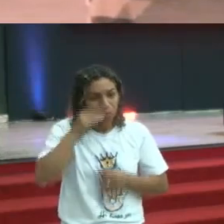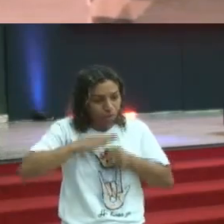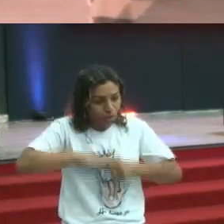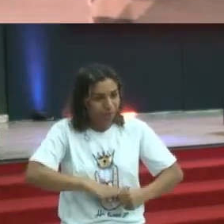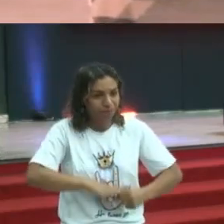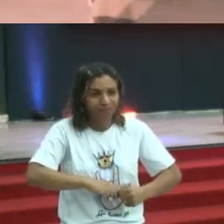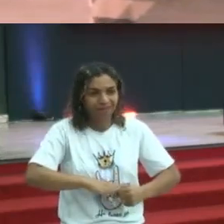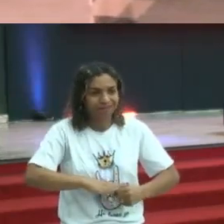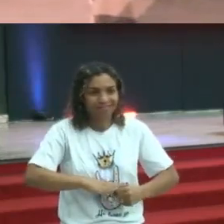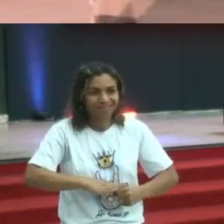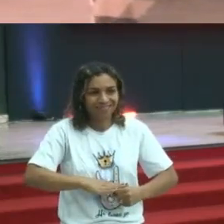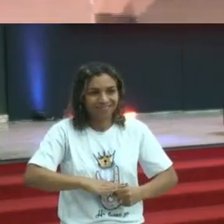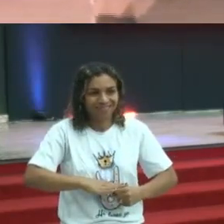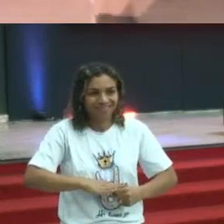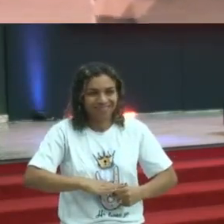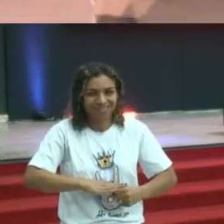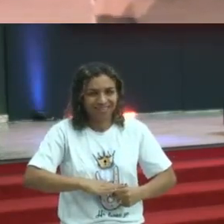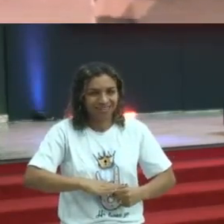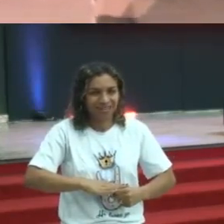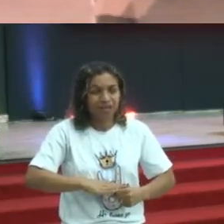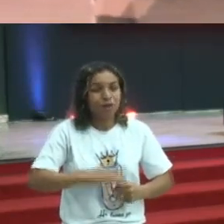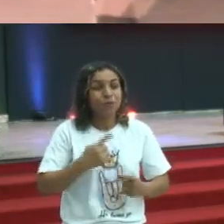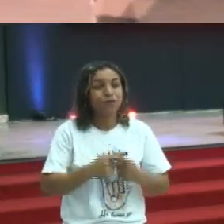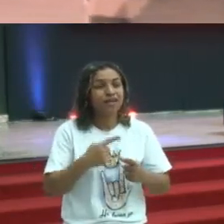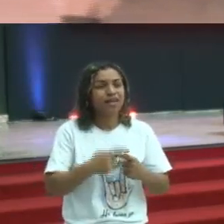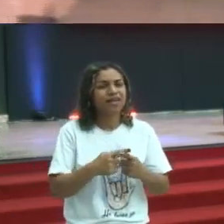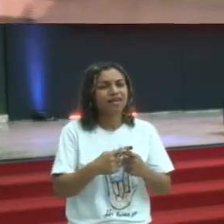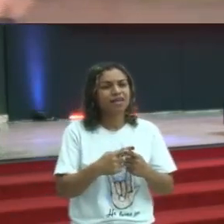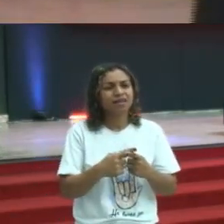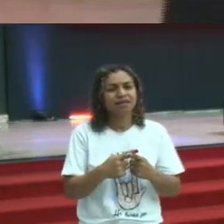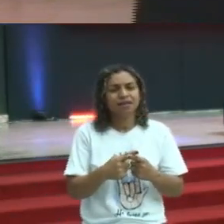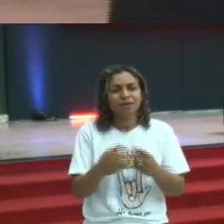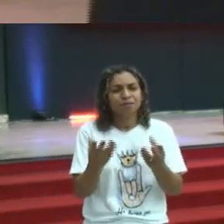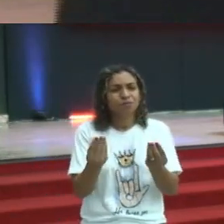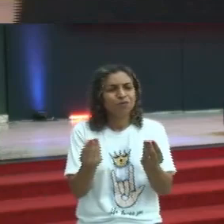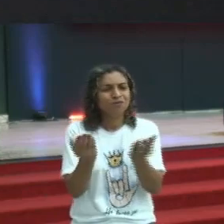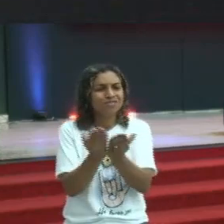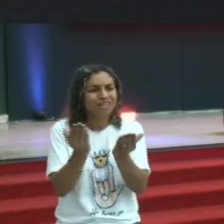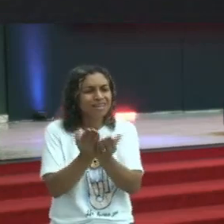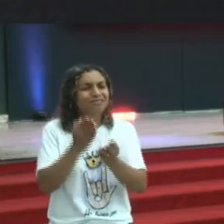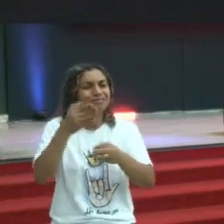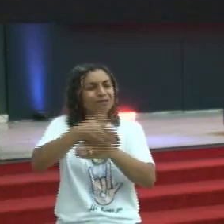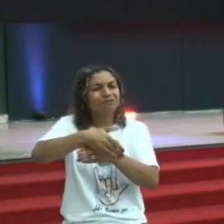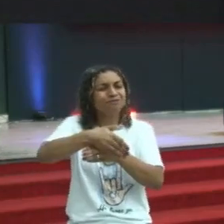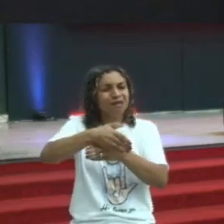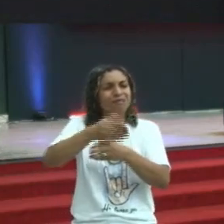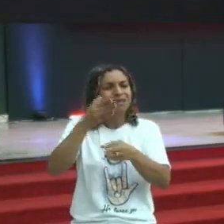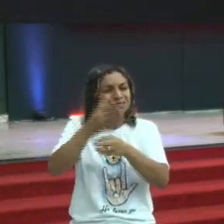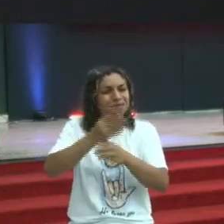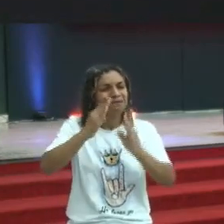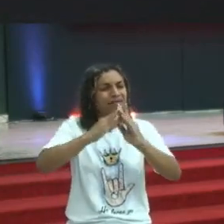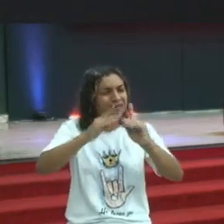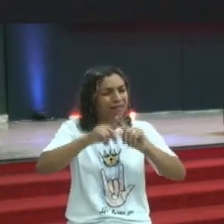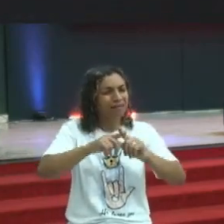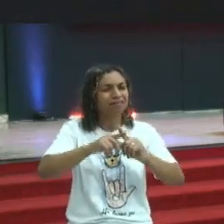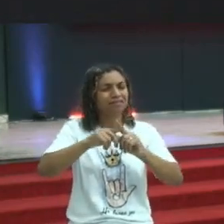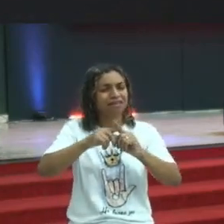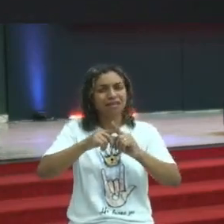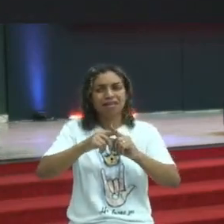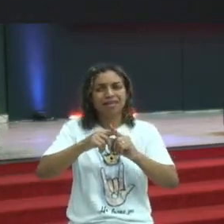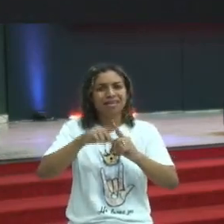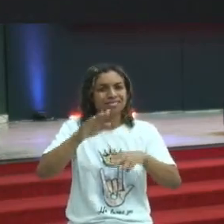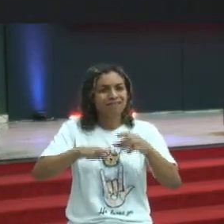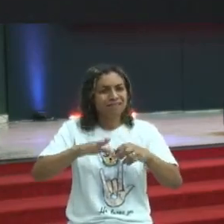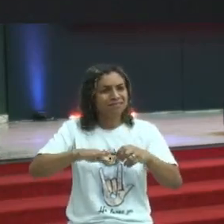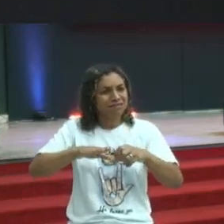oprimida, não. Por que que muitos cristãos estão na igreja, mas se sentem presos,